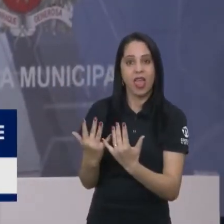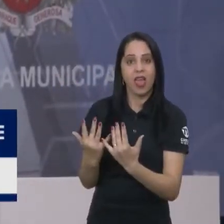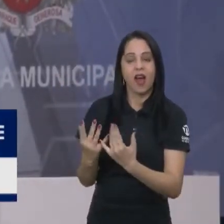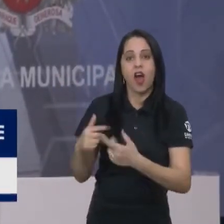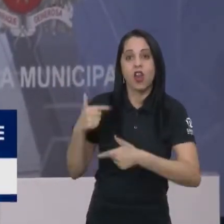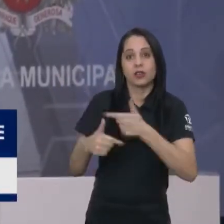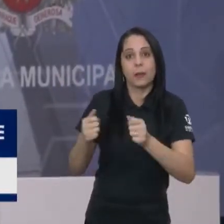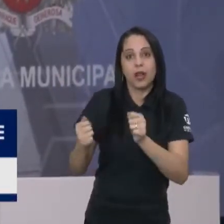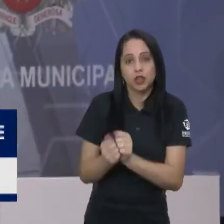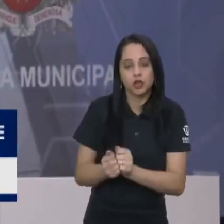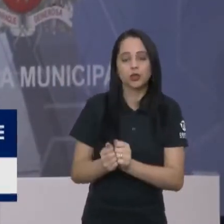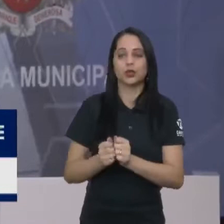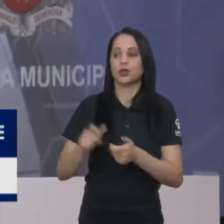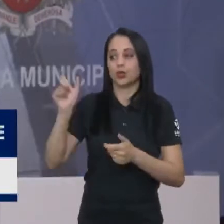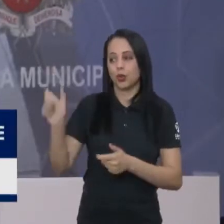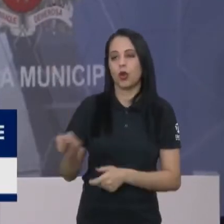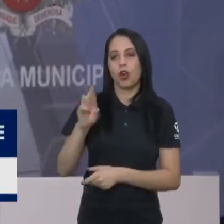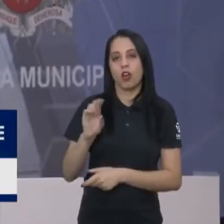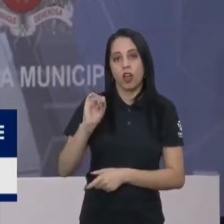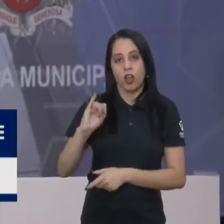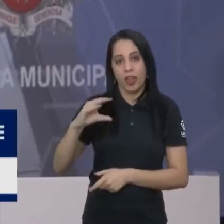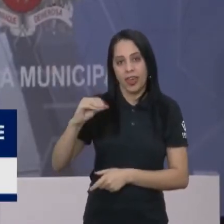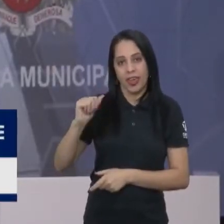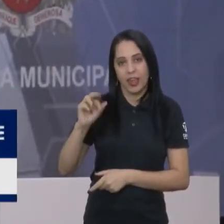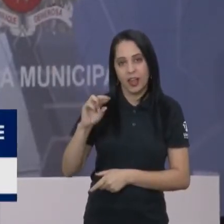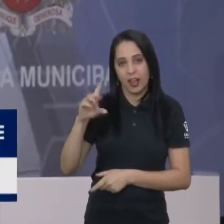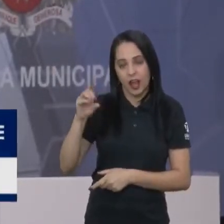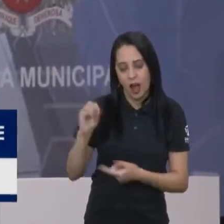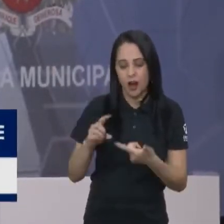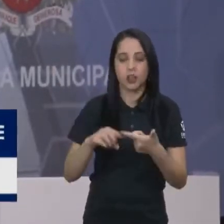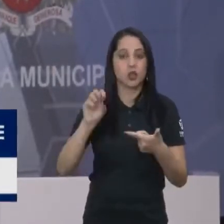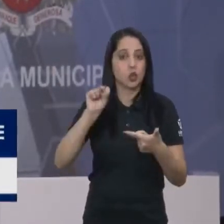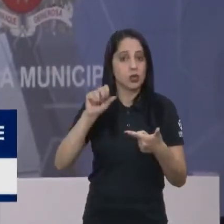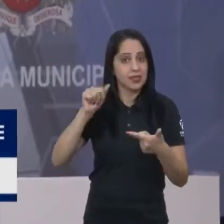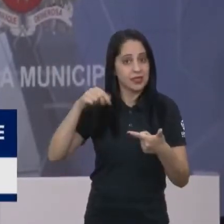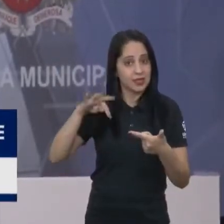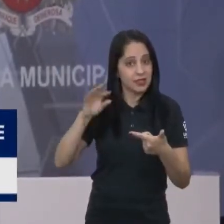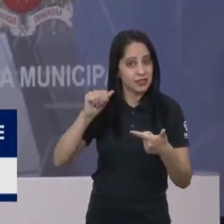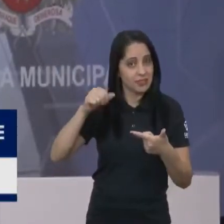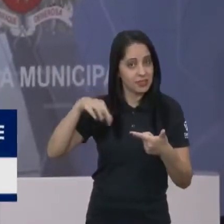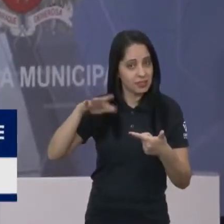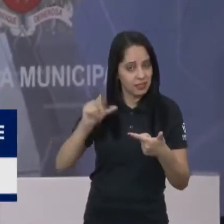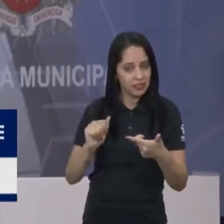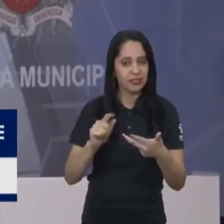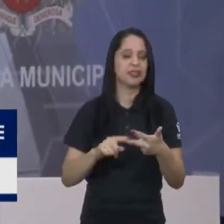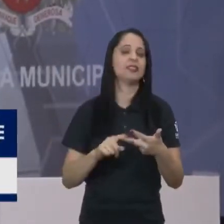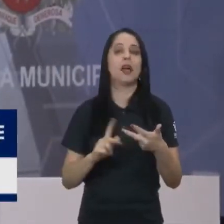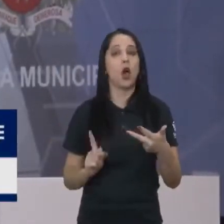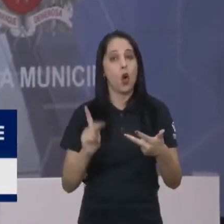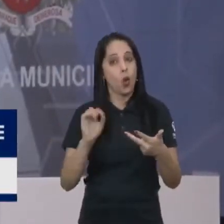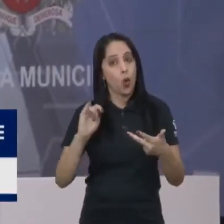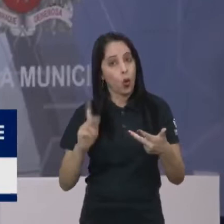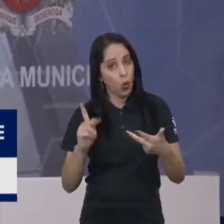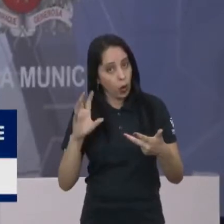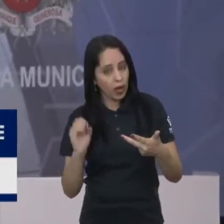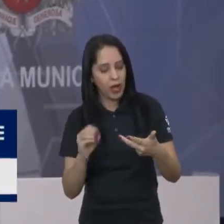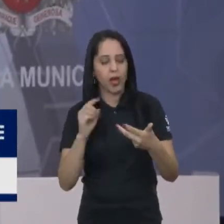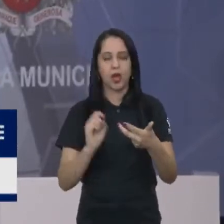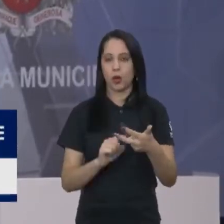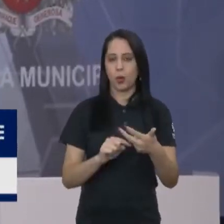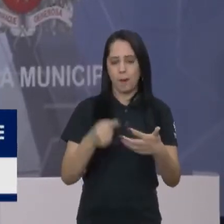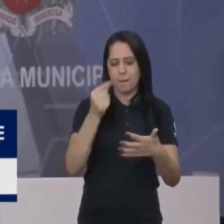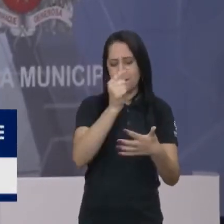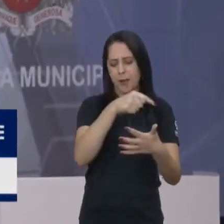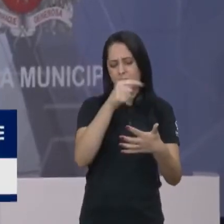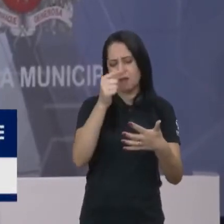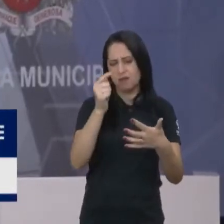o Santana na outra porta, eu tinha o Liberato ali perto, como conselheiro Ival Kiko, que na verdade eu tive um relacionamento muito grande com ele na gestão